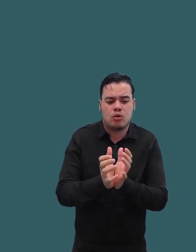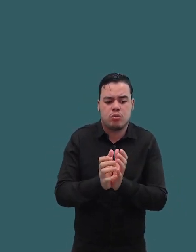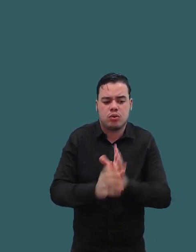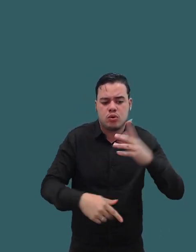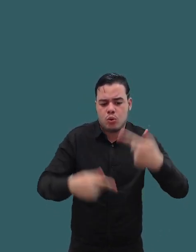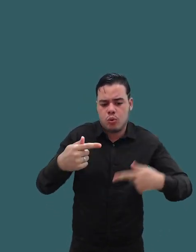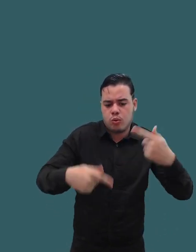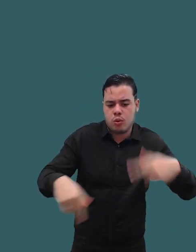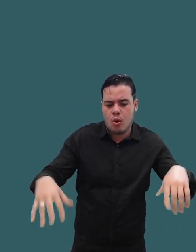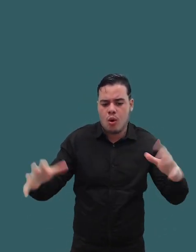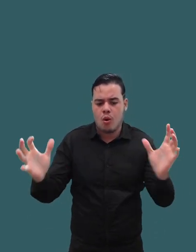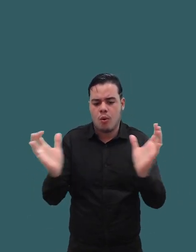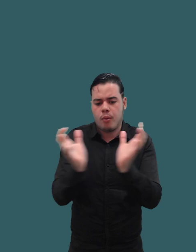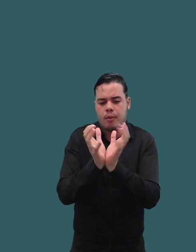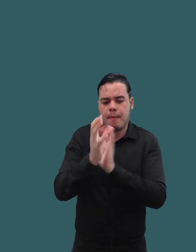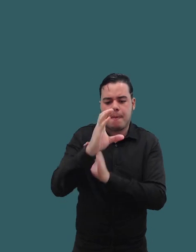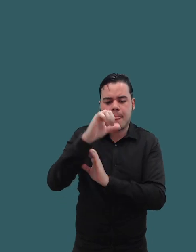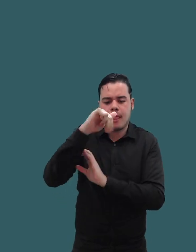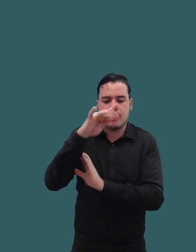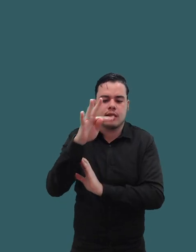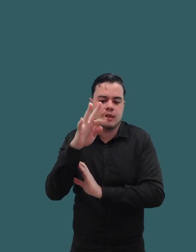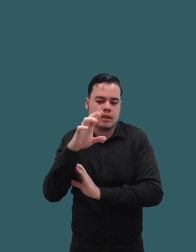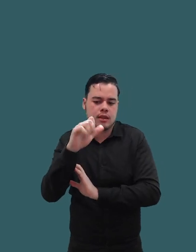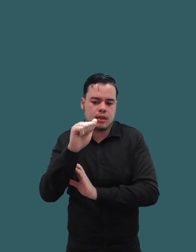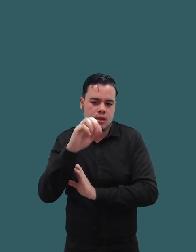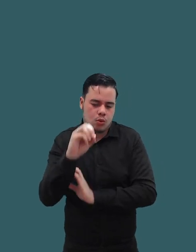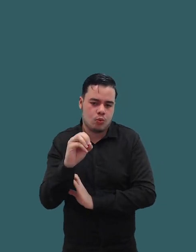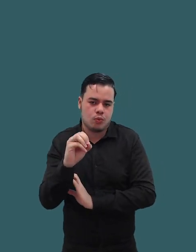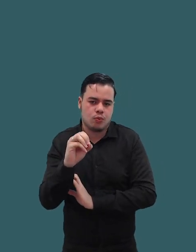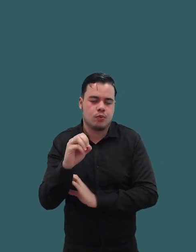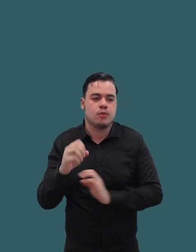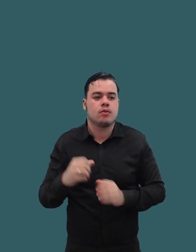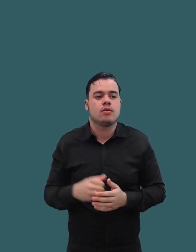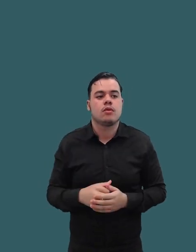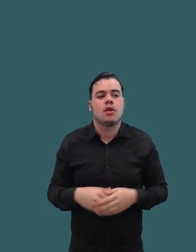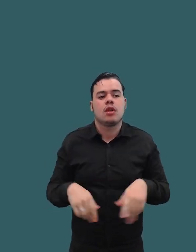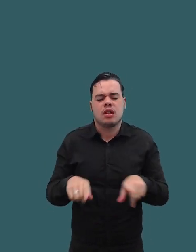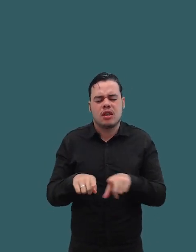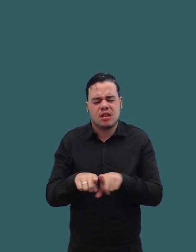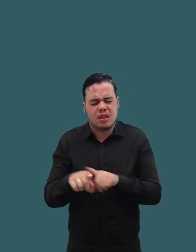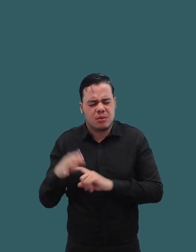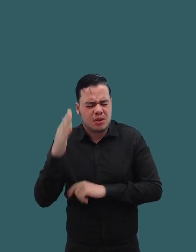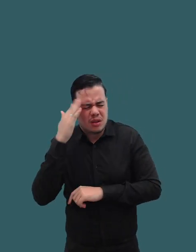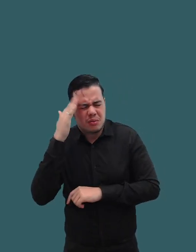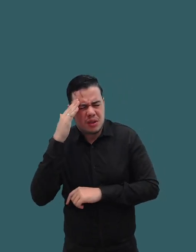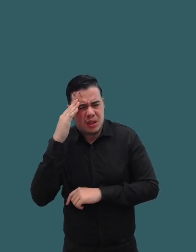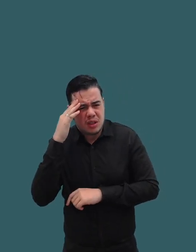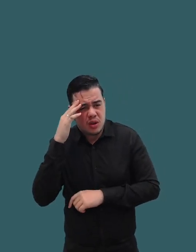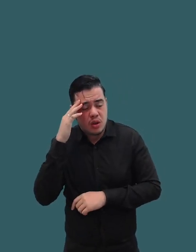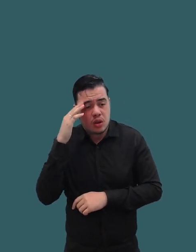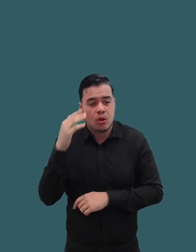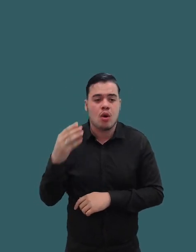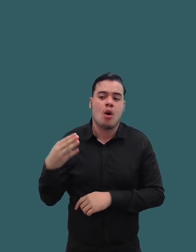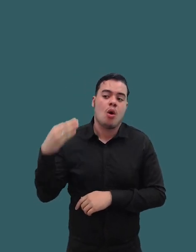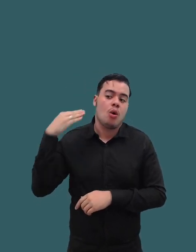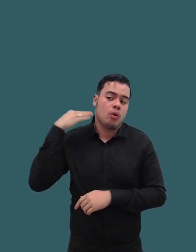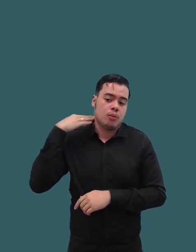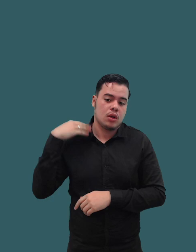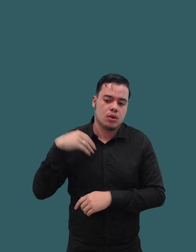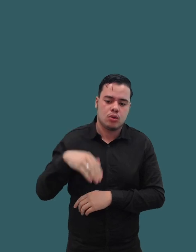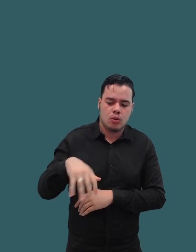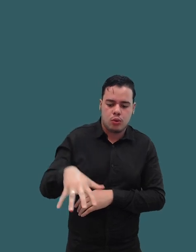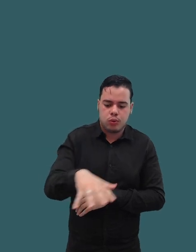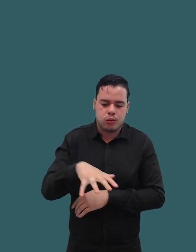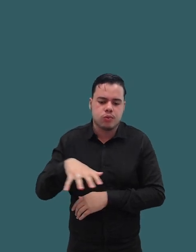parlamentarismo forçado, não constitucional, e sabemos também do quanto o Banco Central